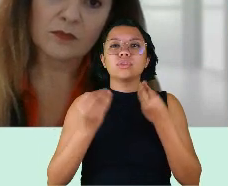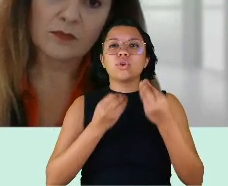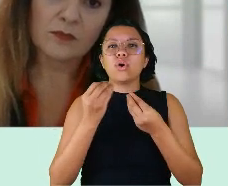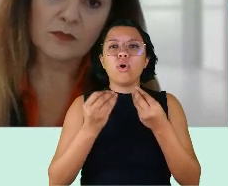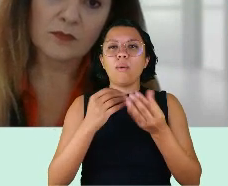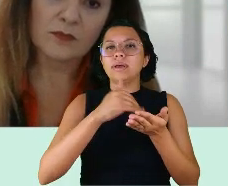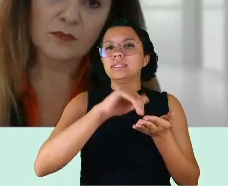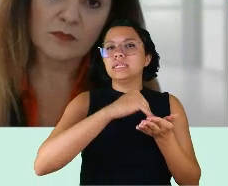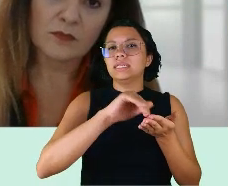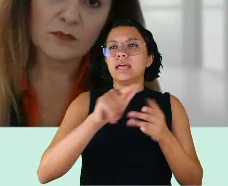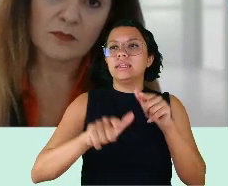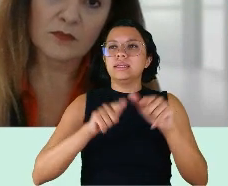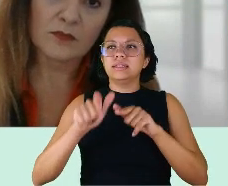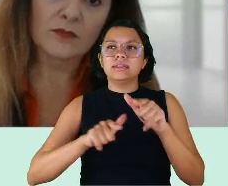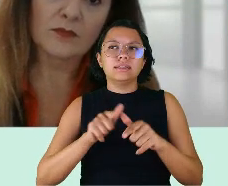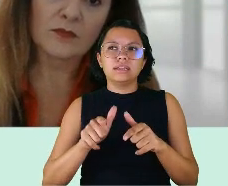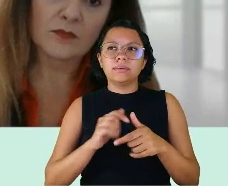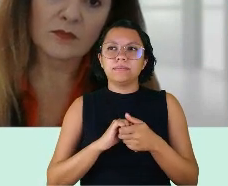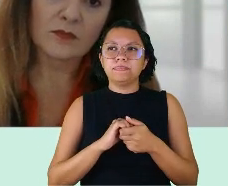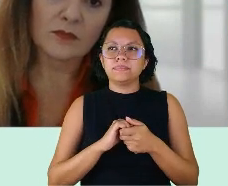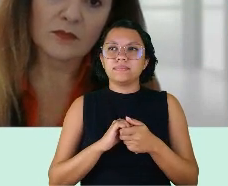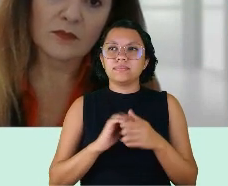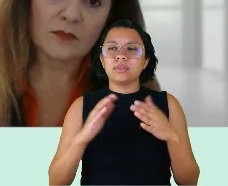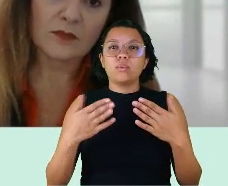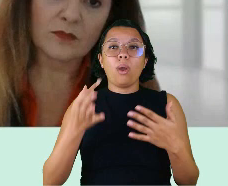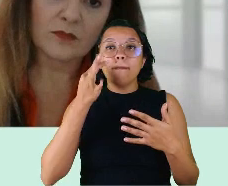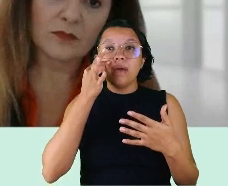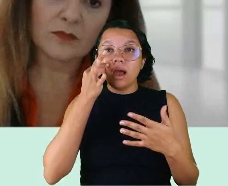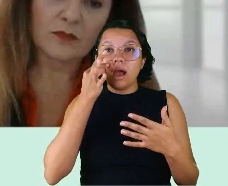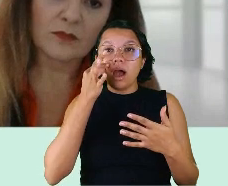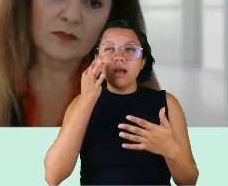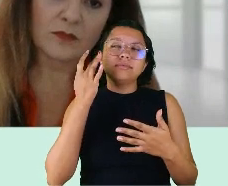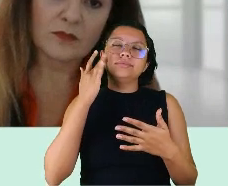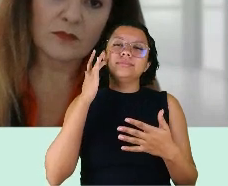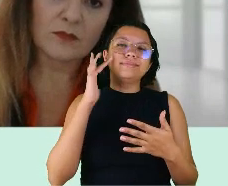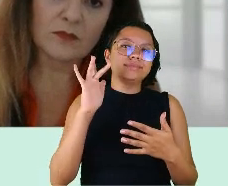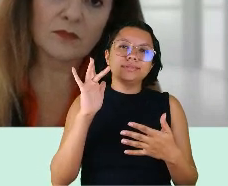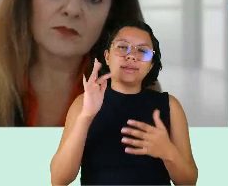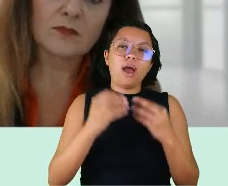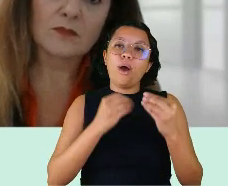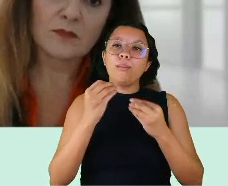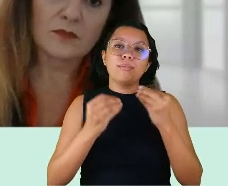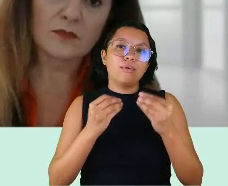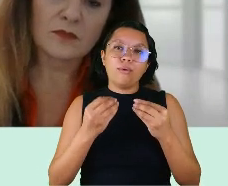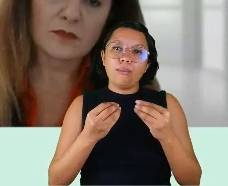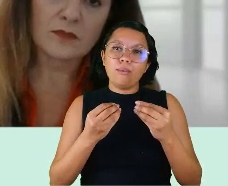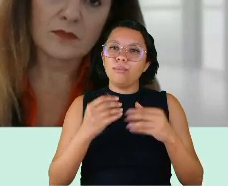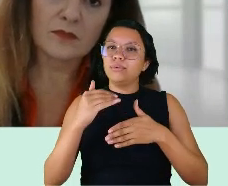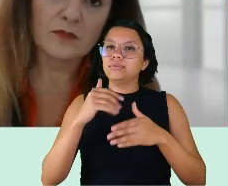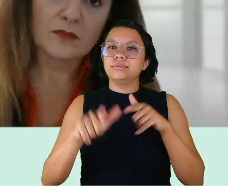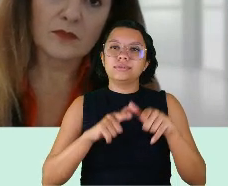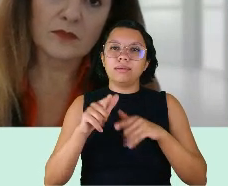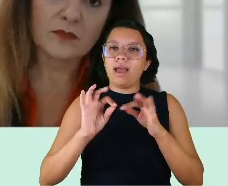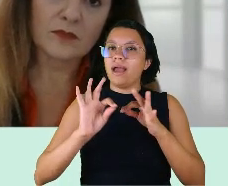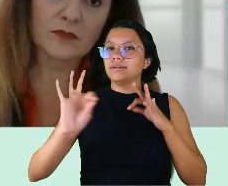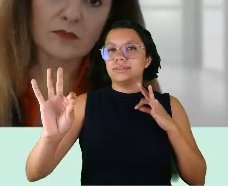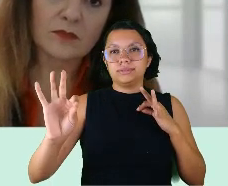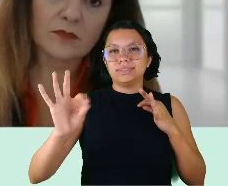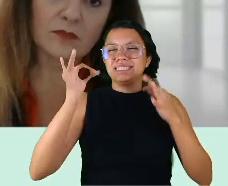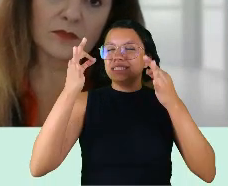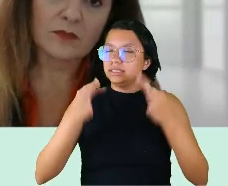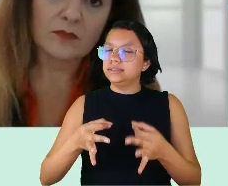como é que a secretaria trabalha quando está presencialmente, não saberá isso à distância.